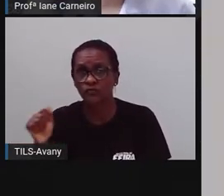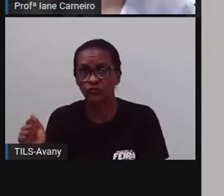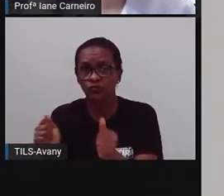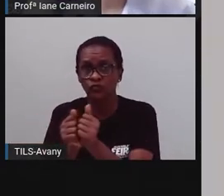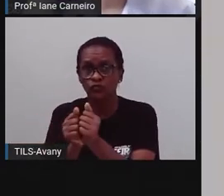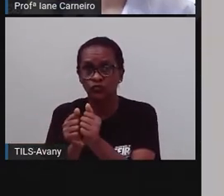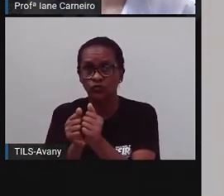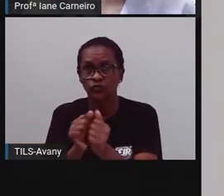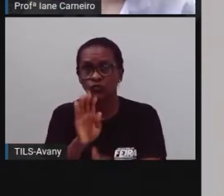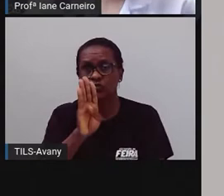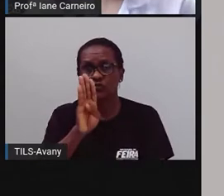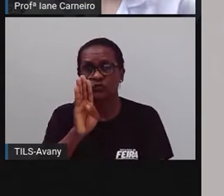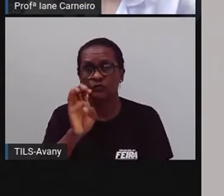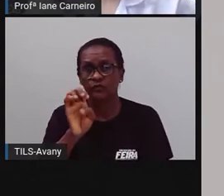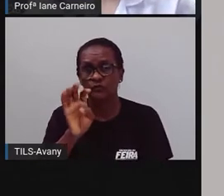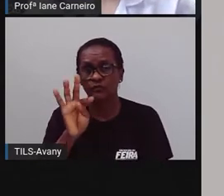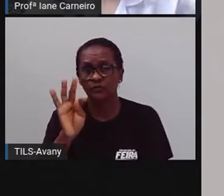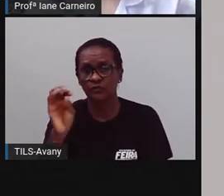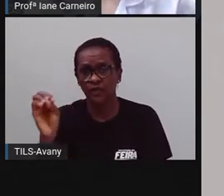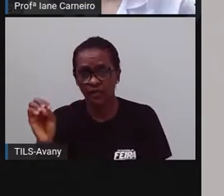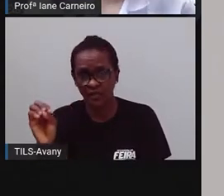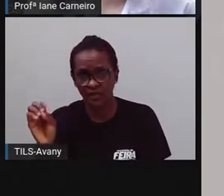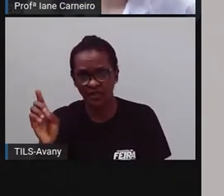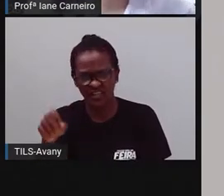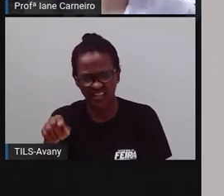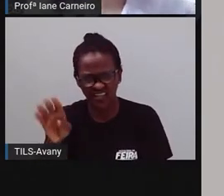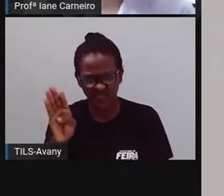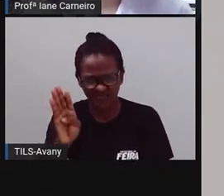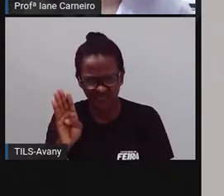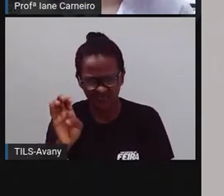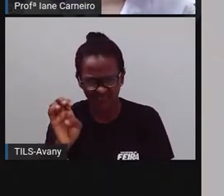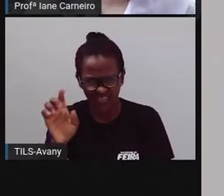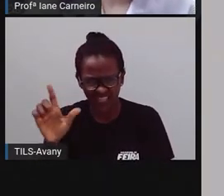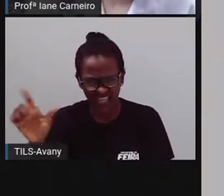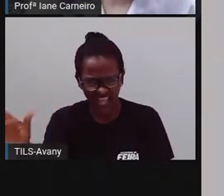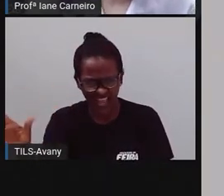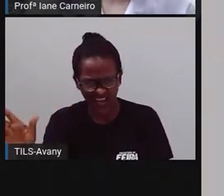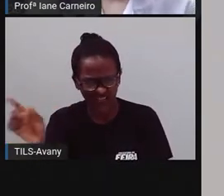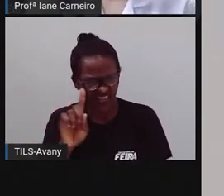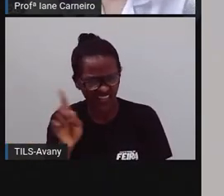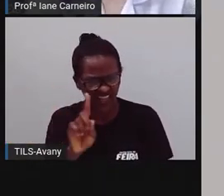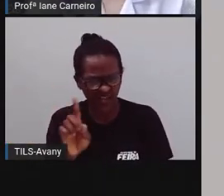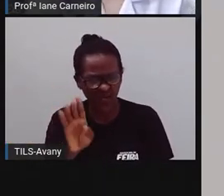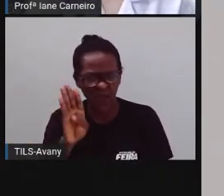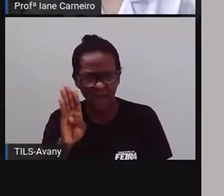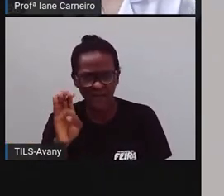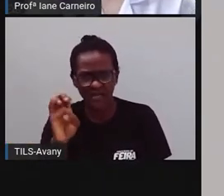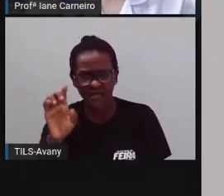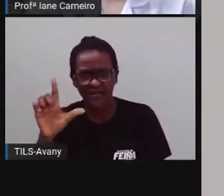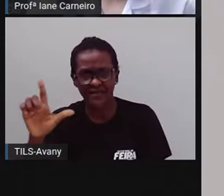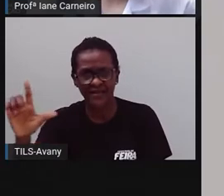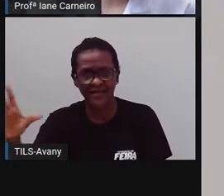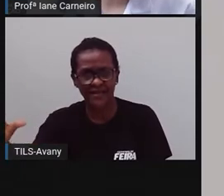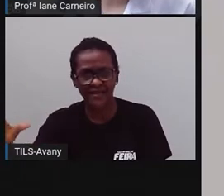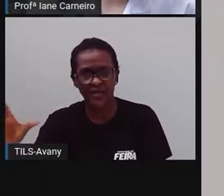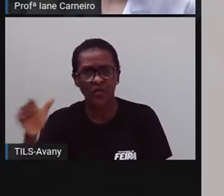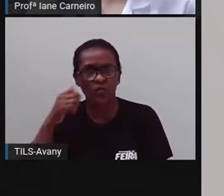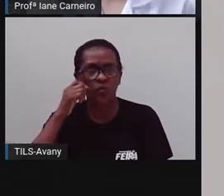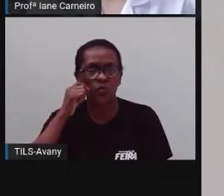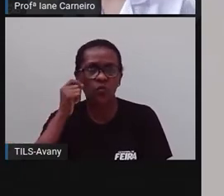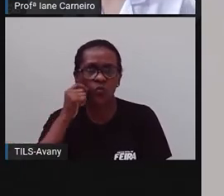foi o Beto não foi o Biel Biel trouxe boba o gato toda a turma veio